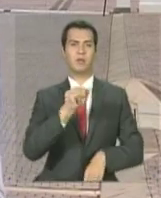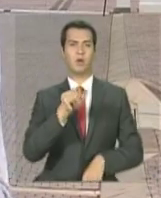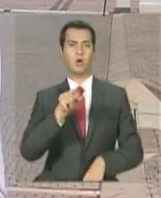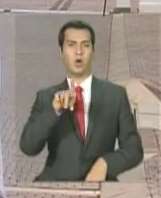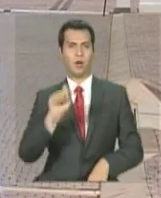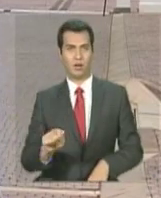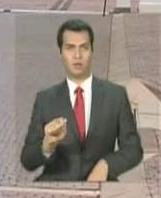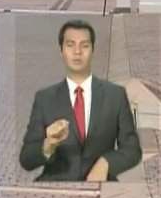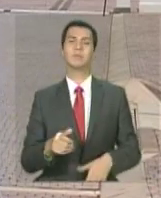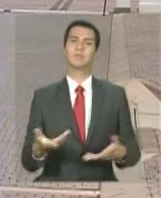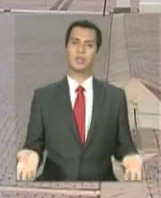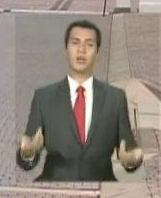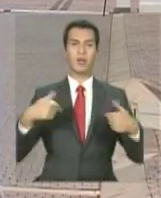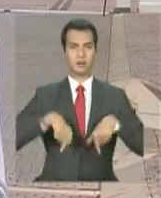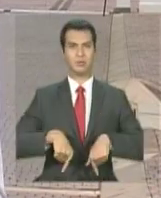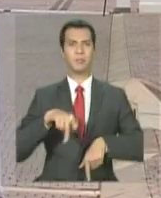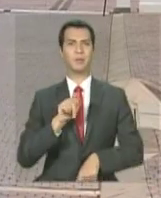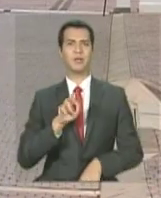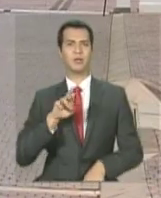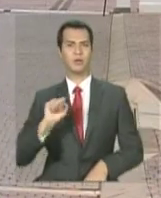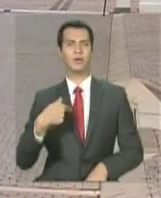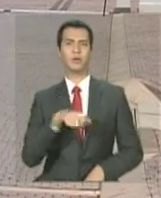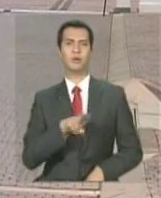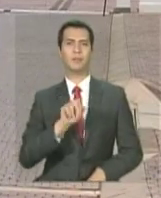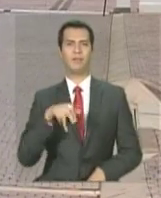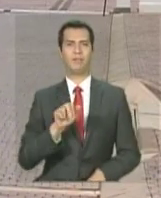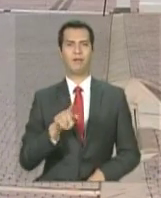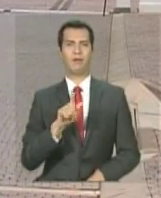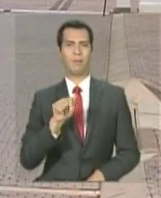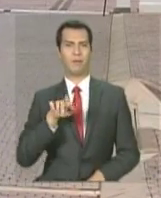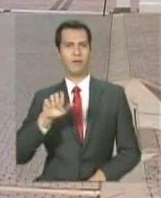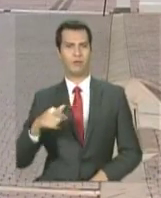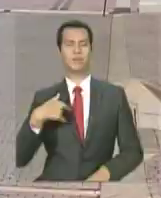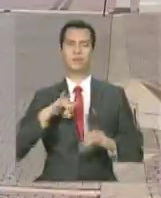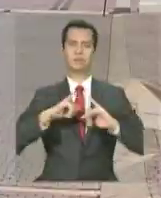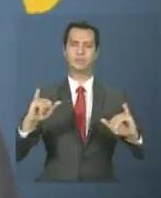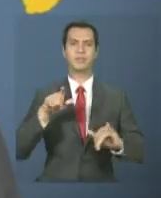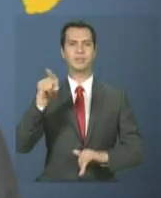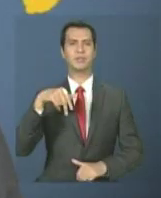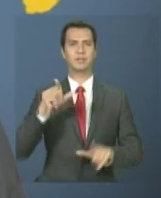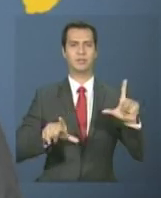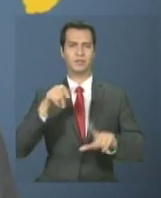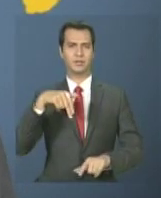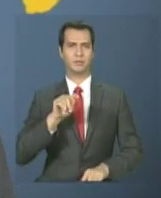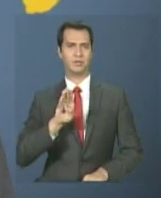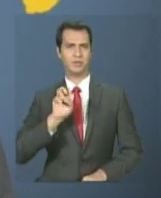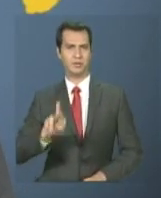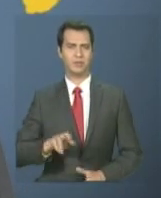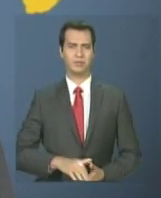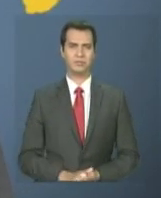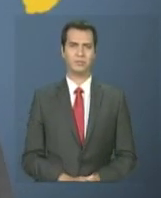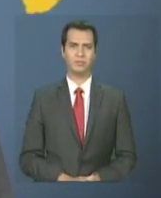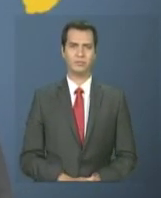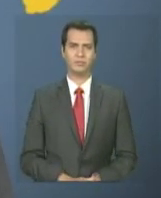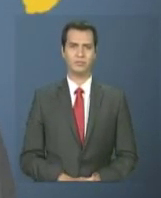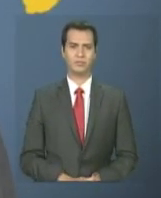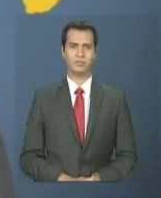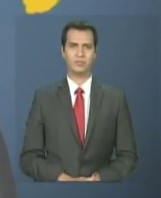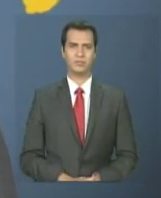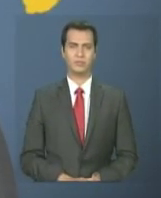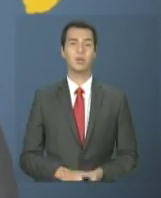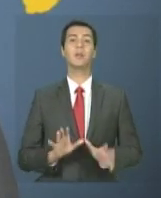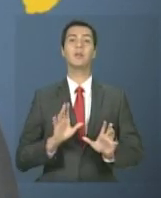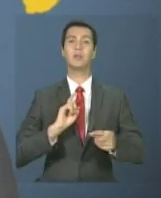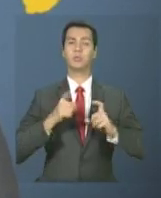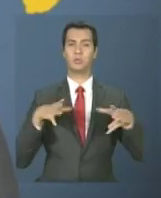África. De Pretória, na África do Sul, Ana Gabriela Salles para a NBR. Bom, e a cúpula IBAS, Índia,